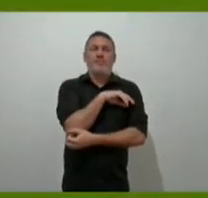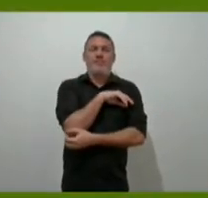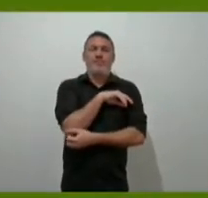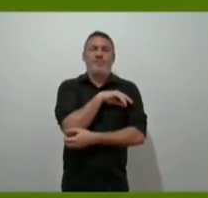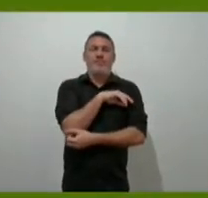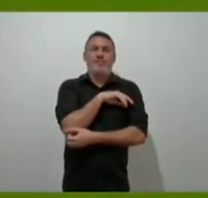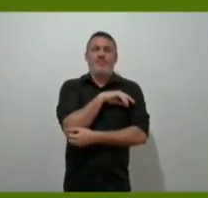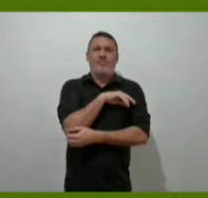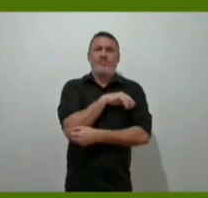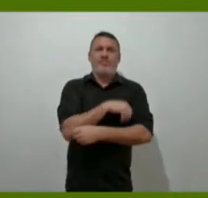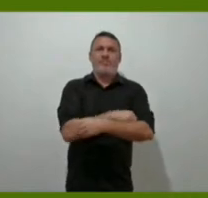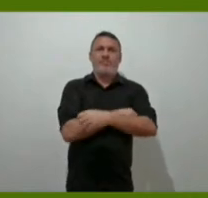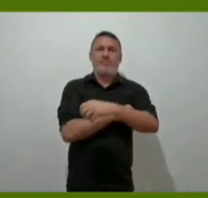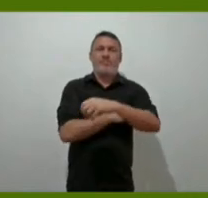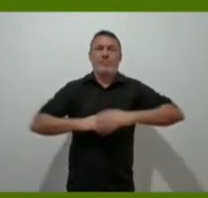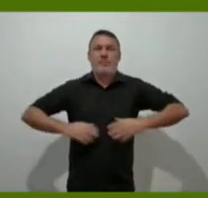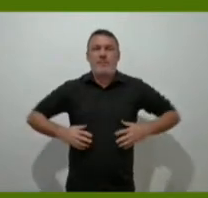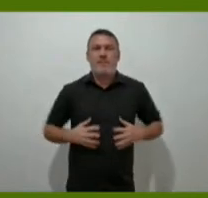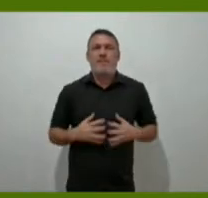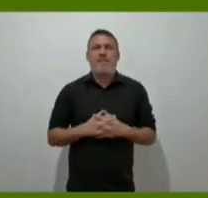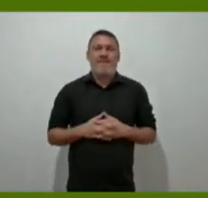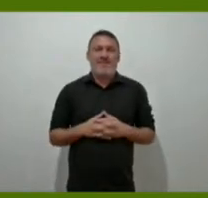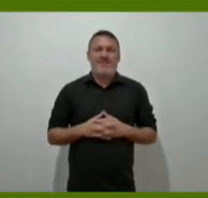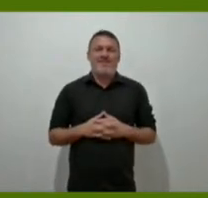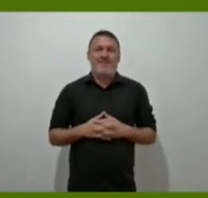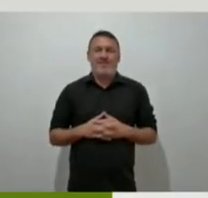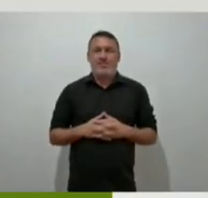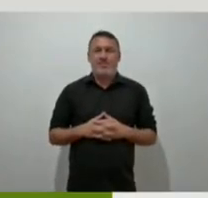Um abraço. Vamos para as homenagens. Bom dia.